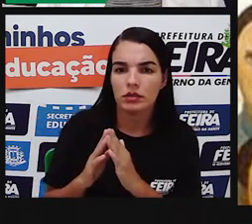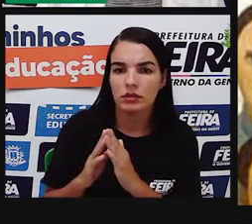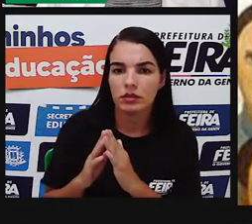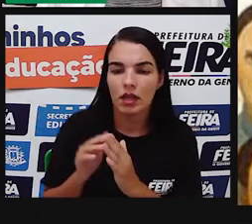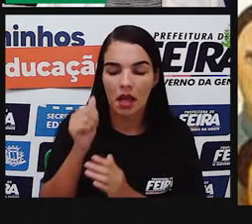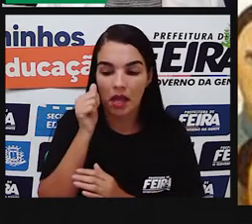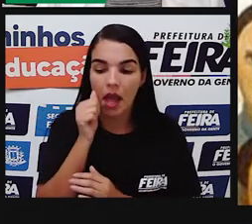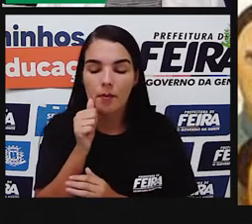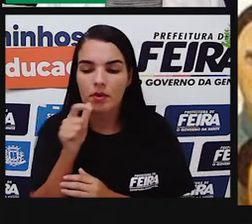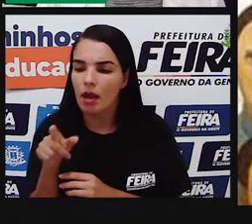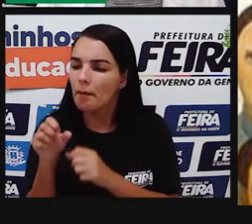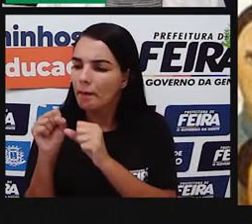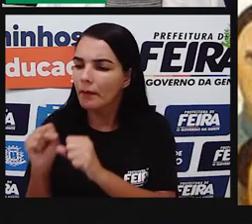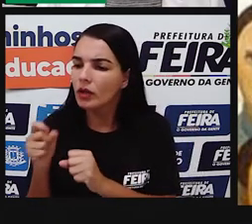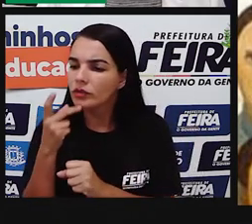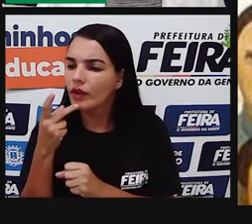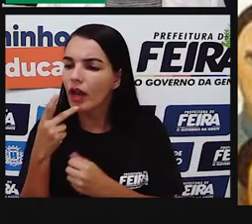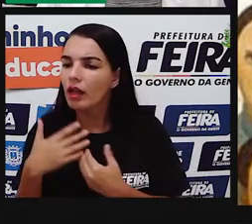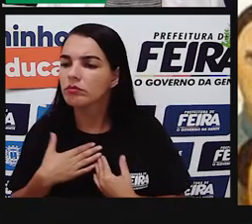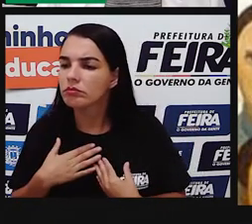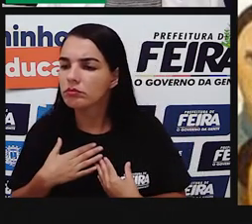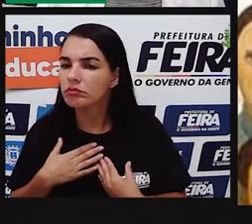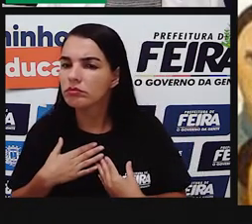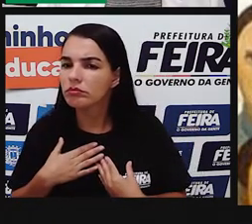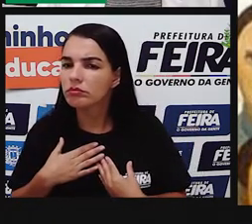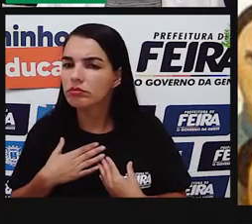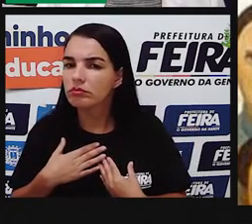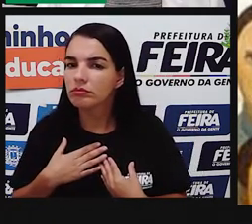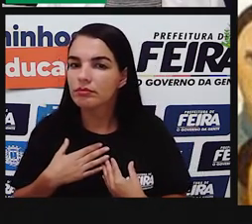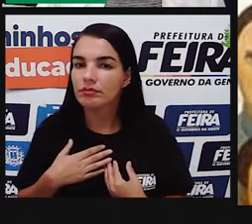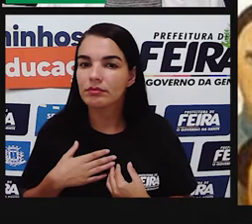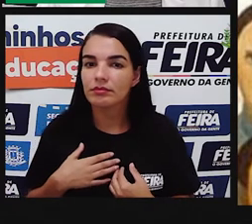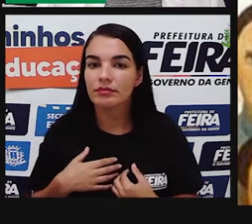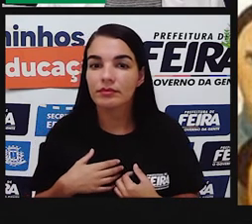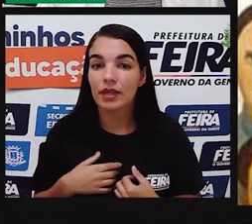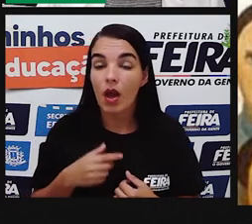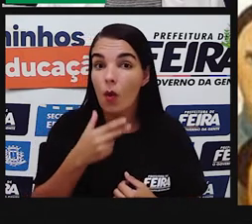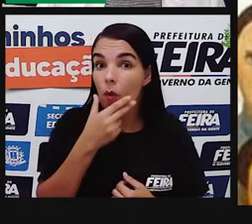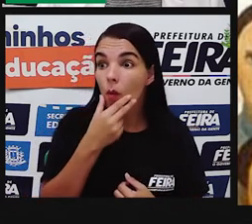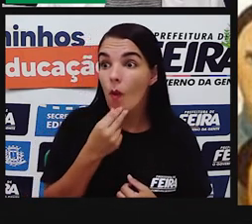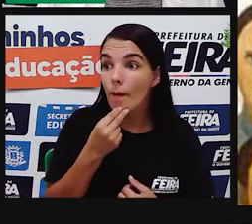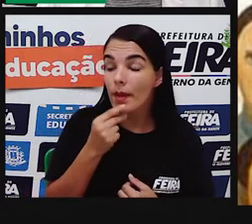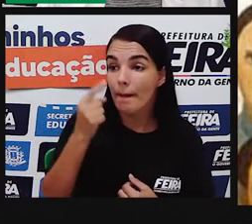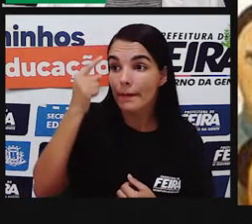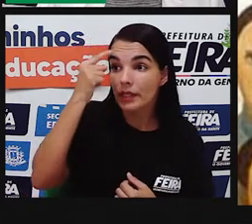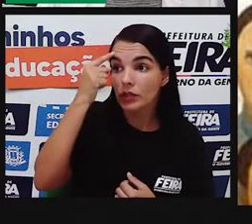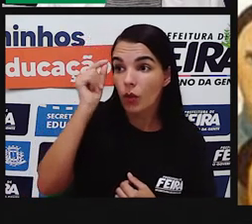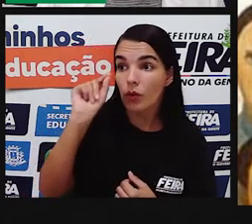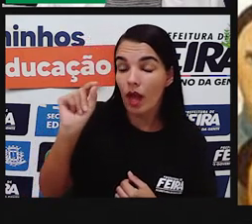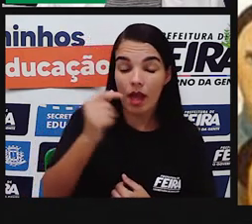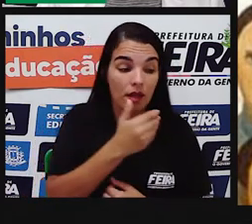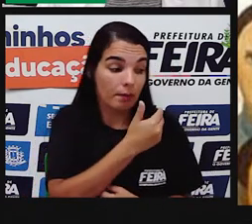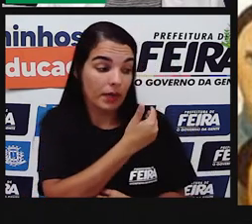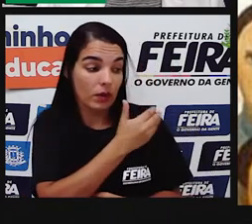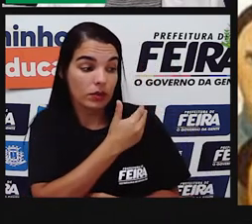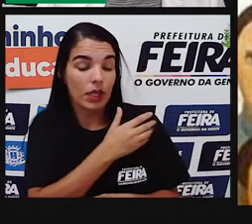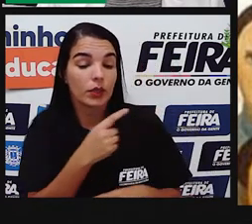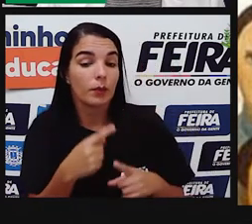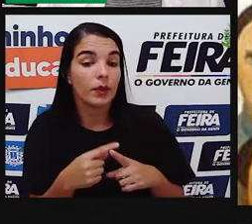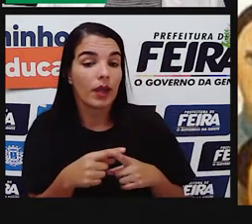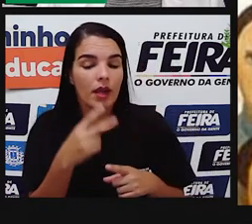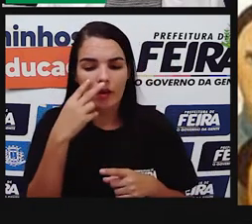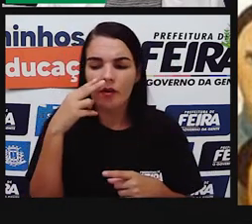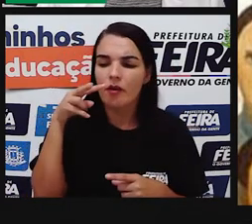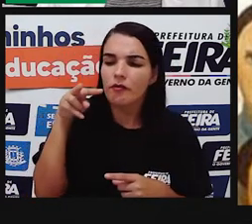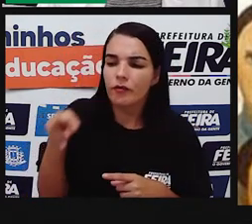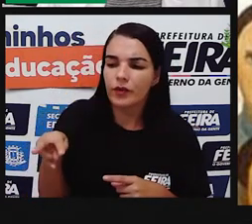A senhora responde, pode falar. Percebam que a pessoa, ela já traz um preconceito. Ela viu,